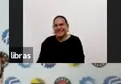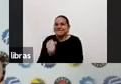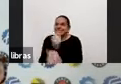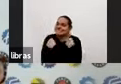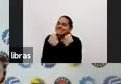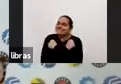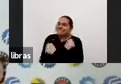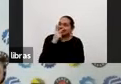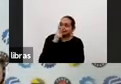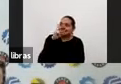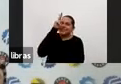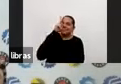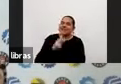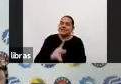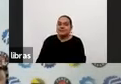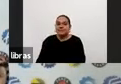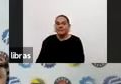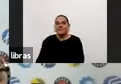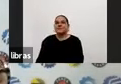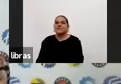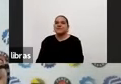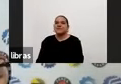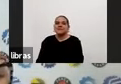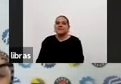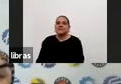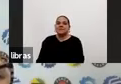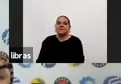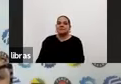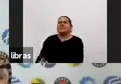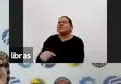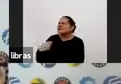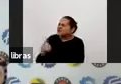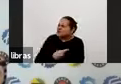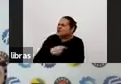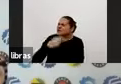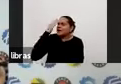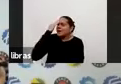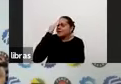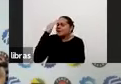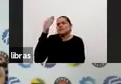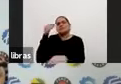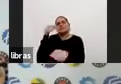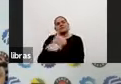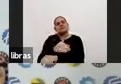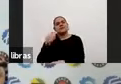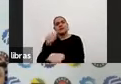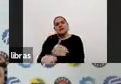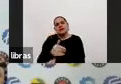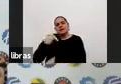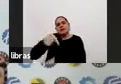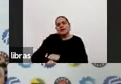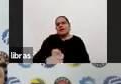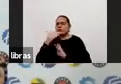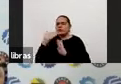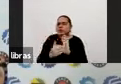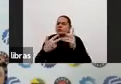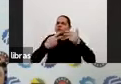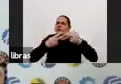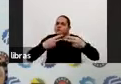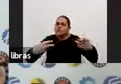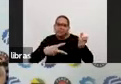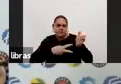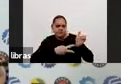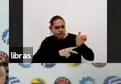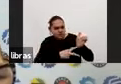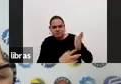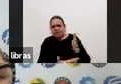Nós que agradecemos. Nós agradecemos pela participação e por tudo que o sindicato tem feito pela gente. E de